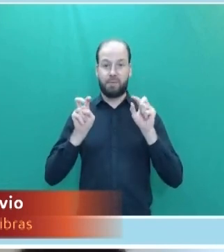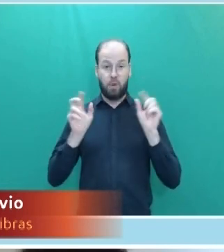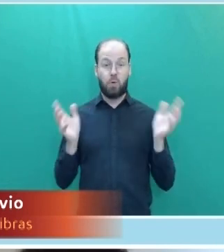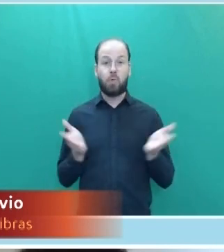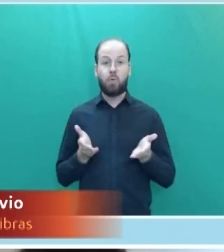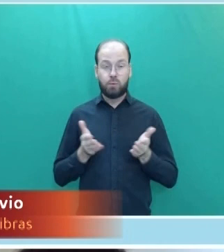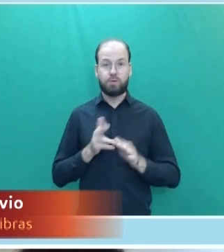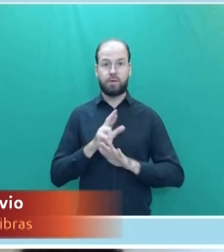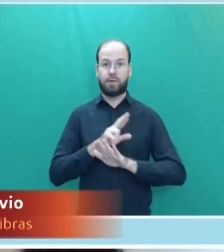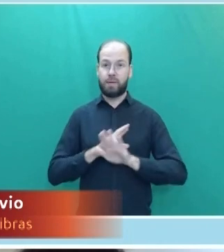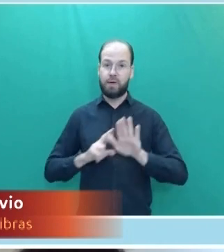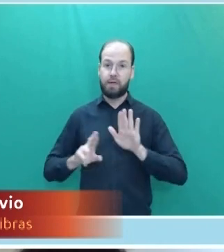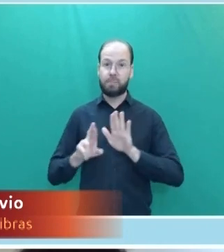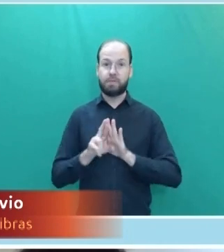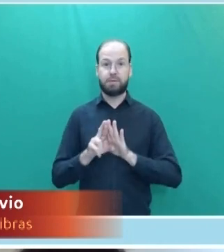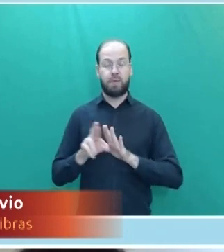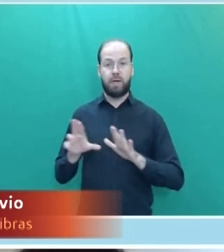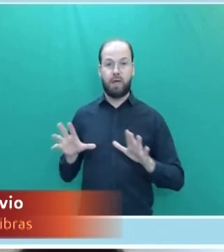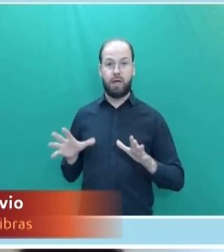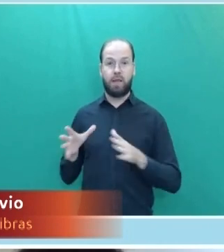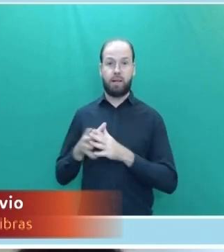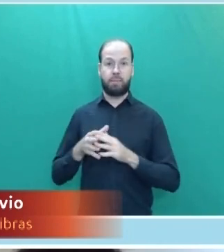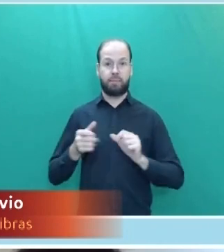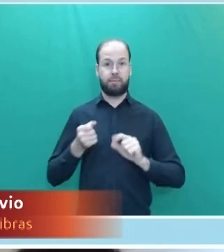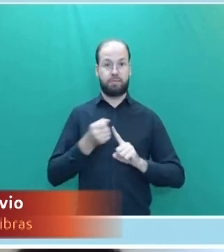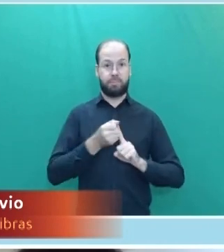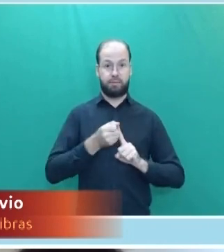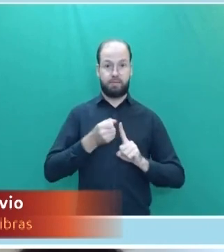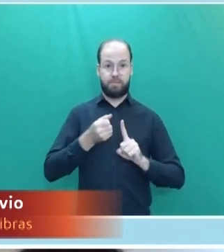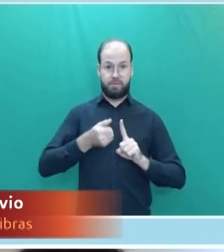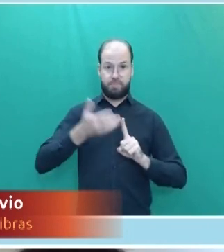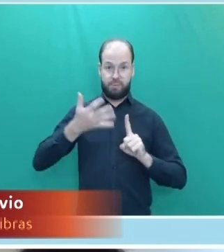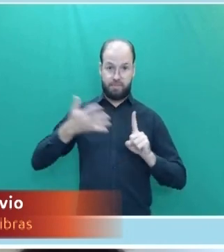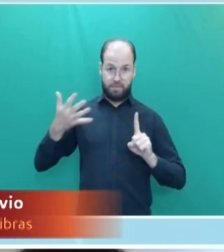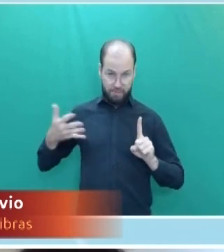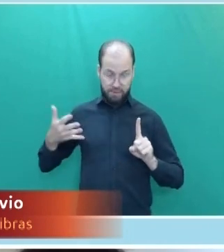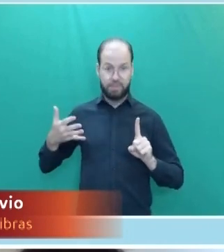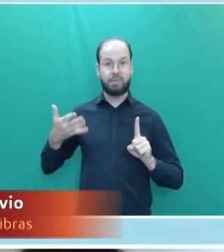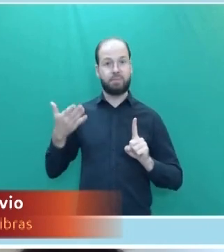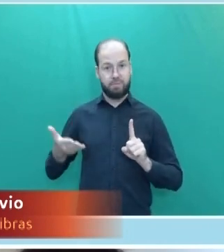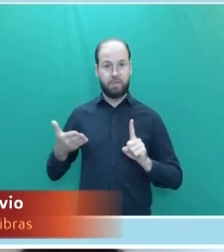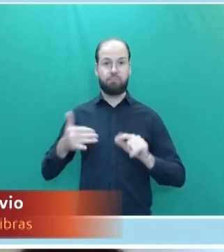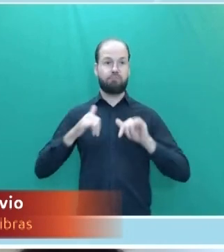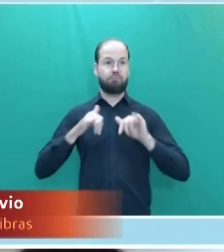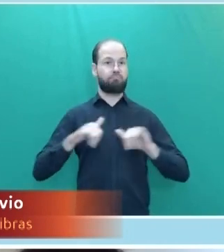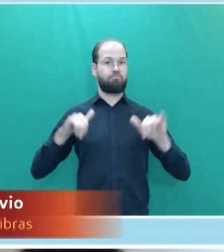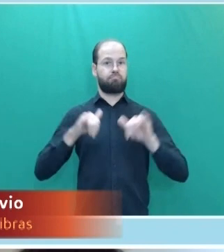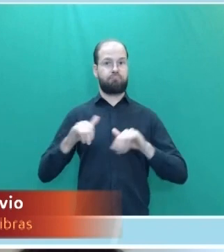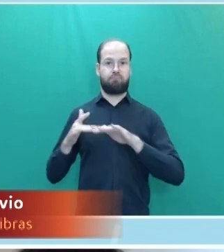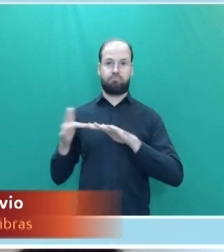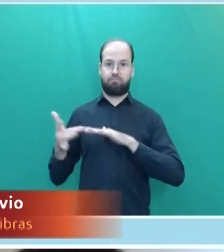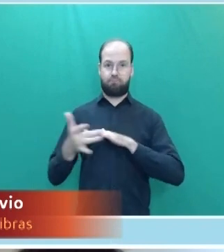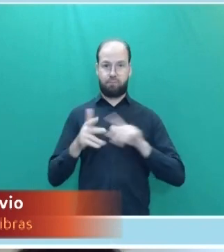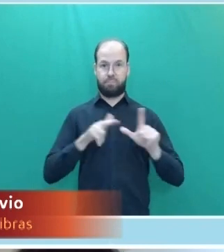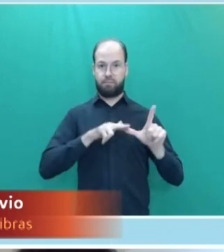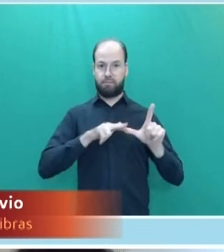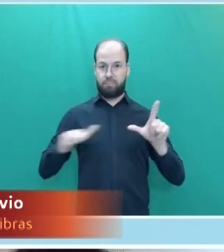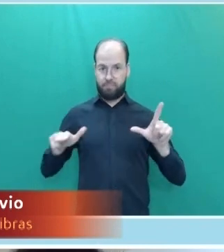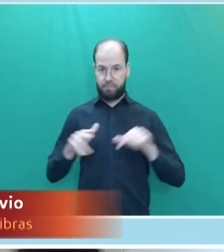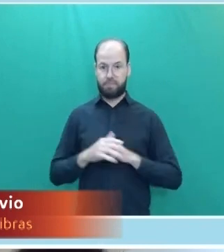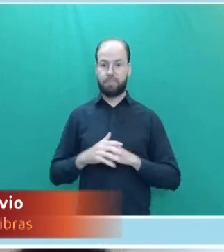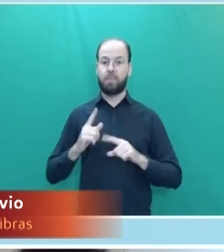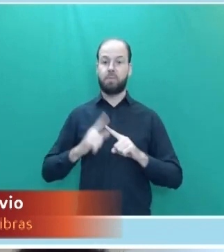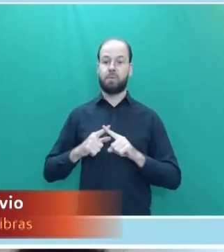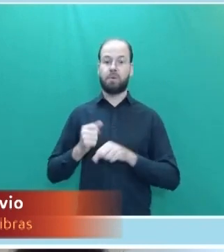representatividade da comunidade LGBTQIAPN+, na mídia. Isso porque ao longo dos anos a gente percebe